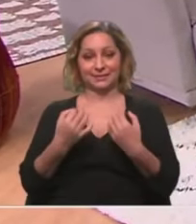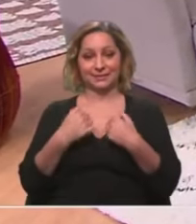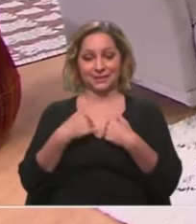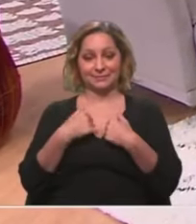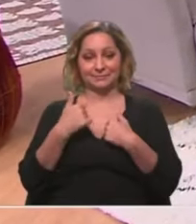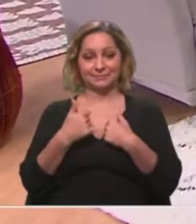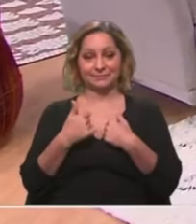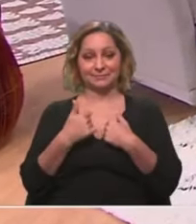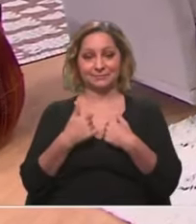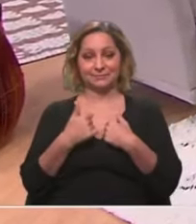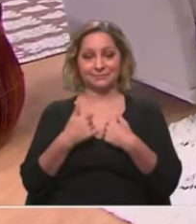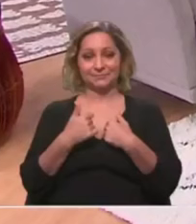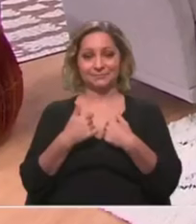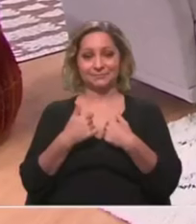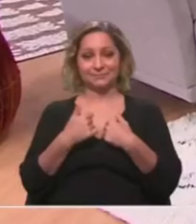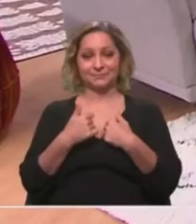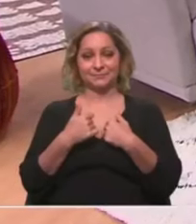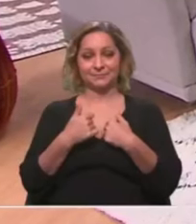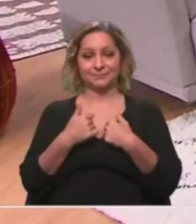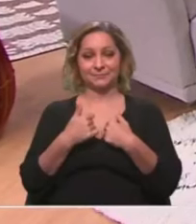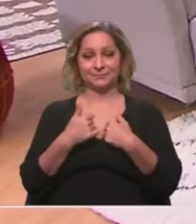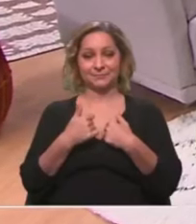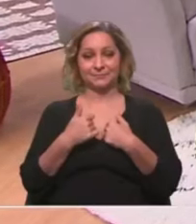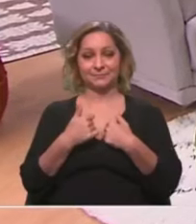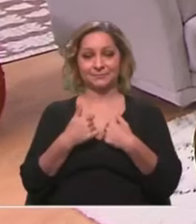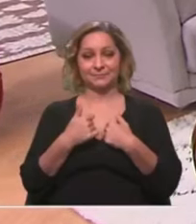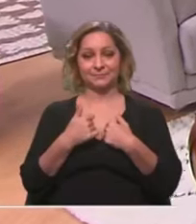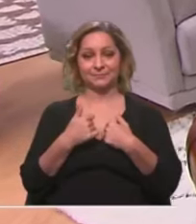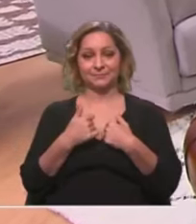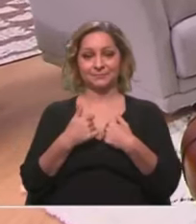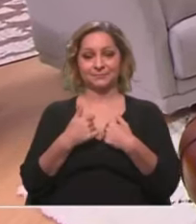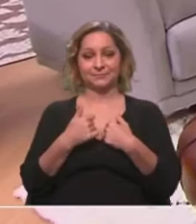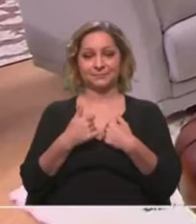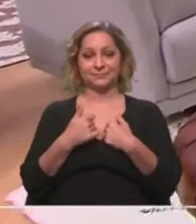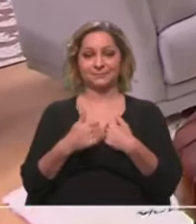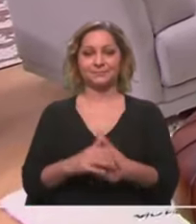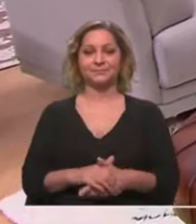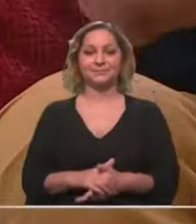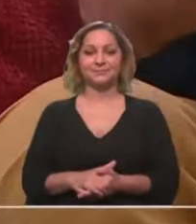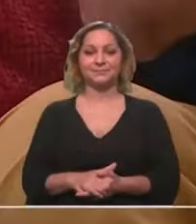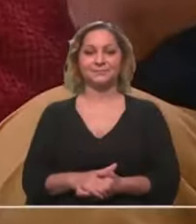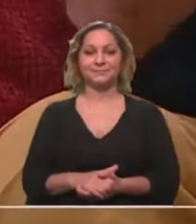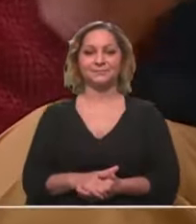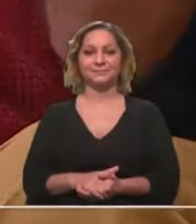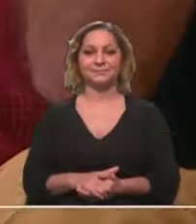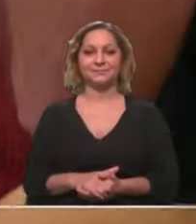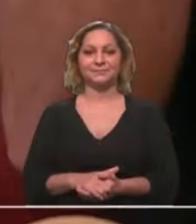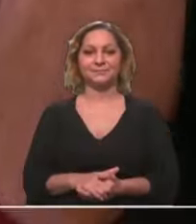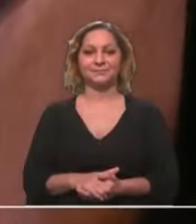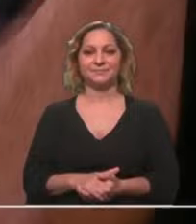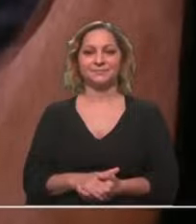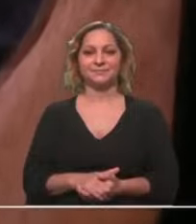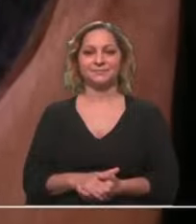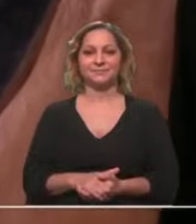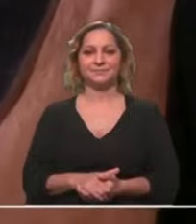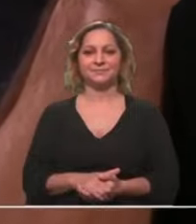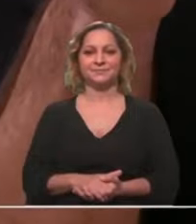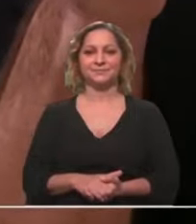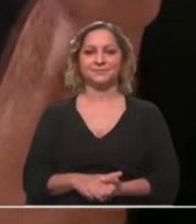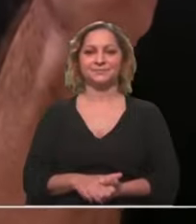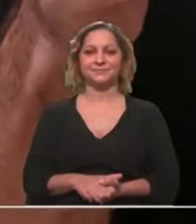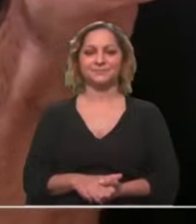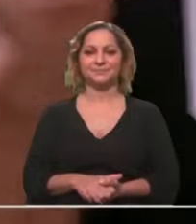Faz festinhas. Bem, deixa lá ver. Senhoras e senhoras. Vá. Deu?